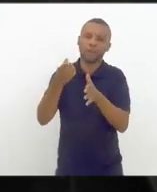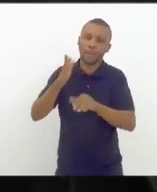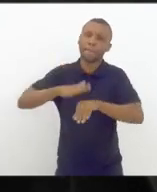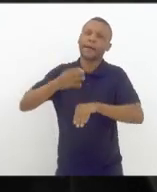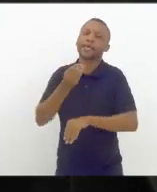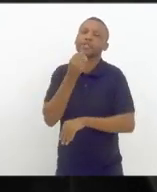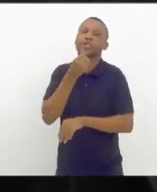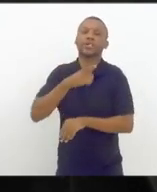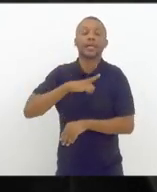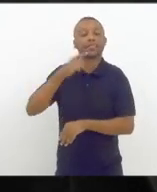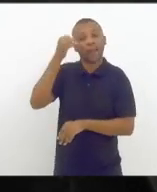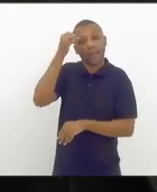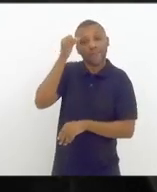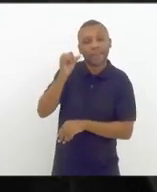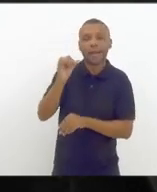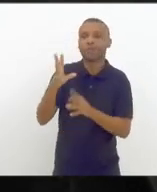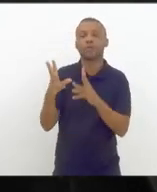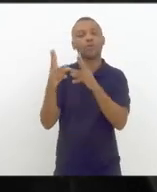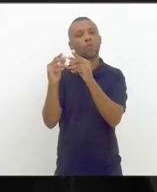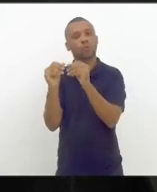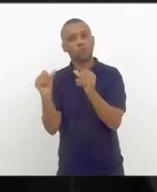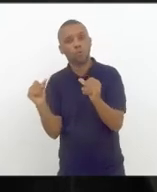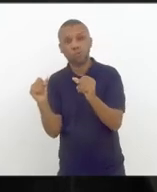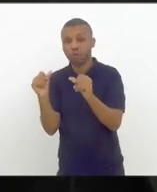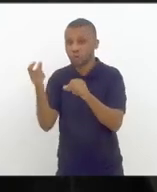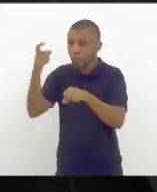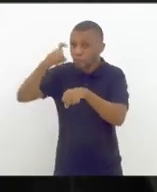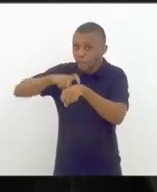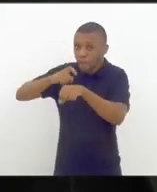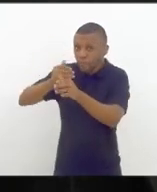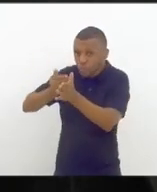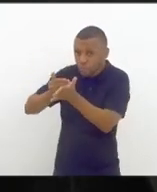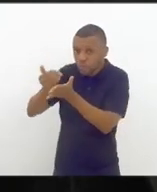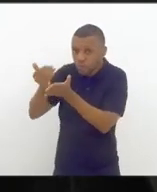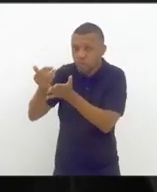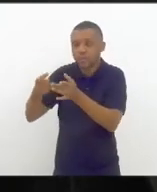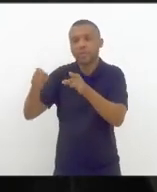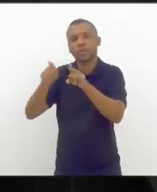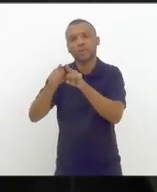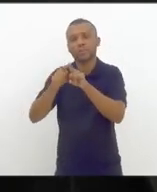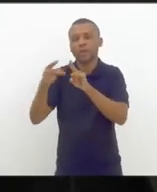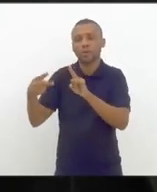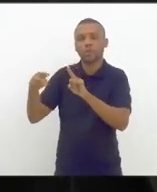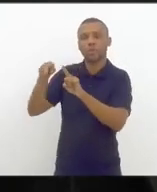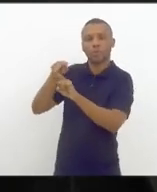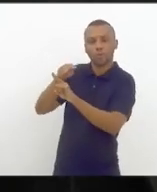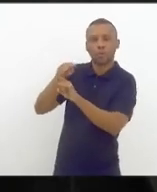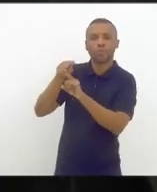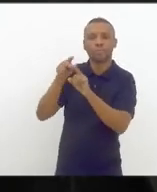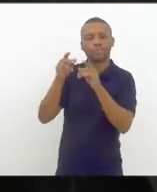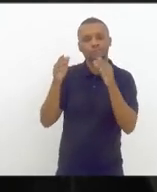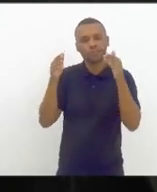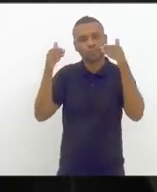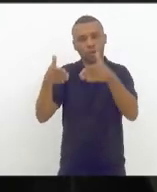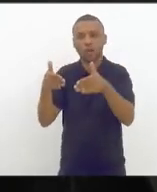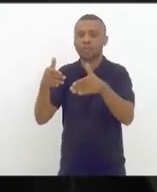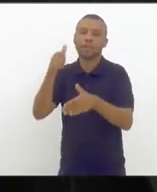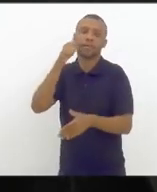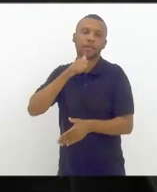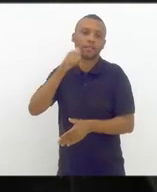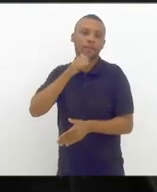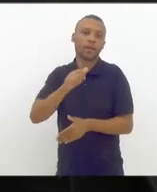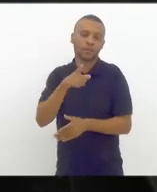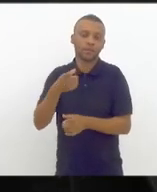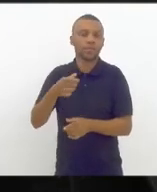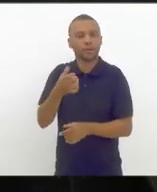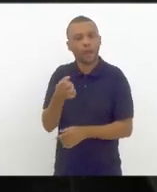mama seja curando ainda na origem seja evitando propriamente a partir do acompanhamento regular das mulheres portanto eu faço